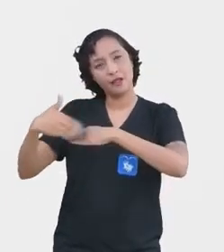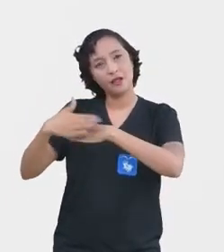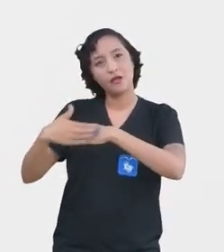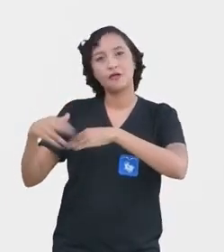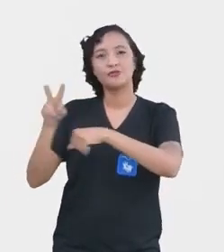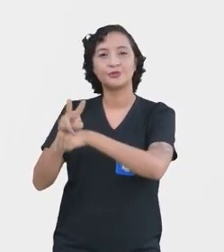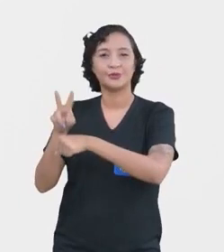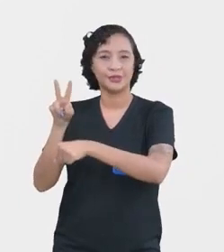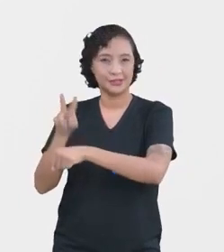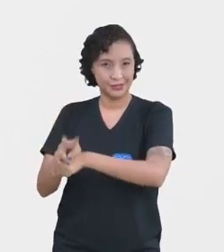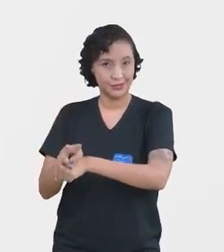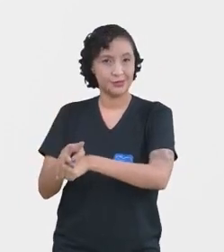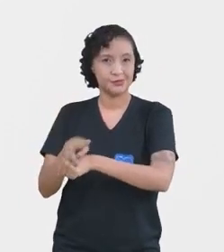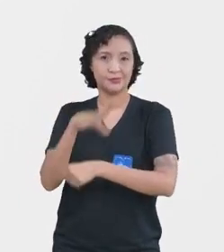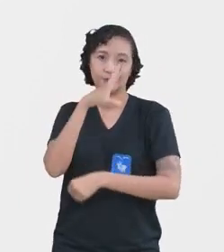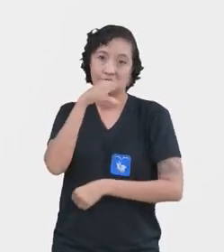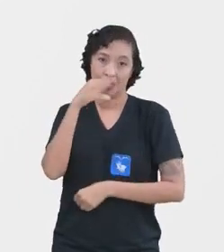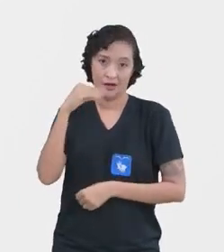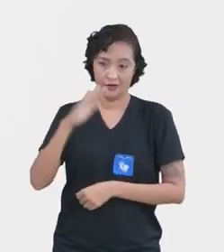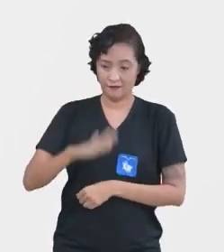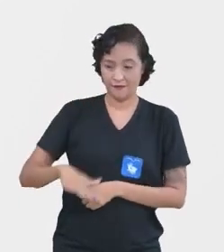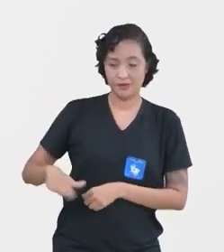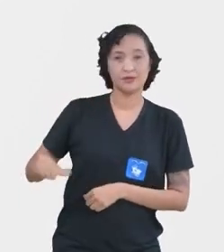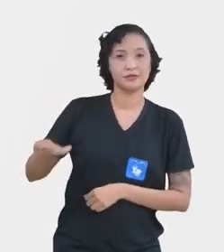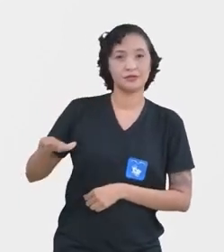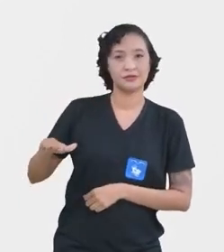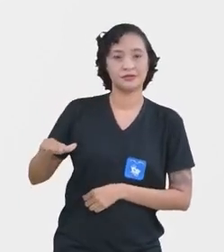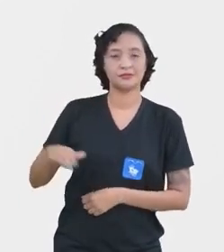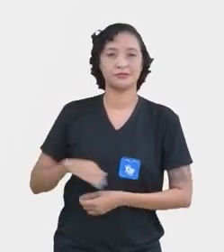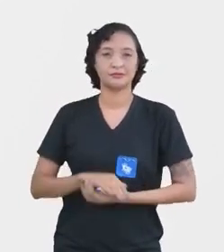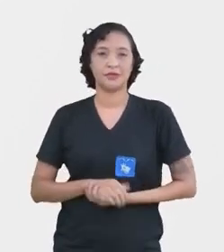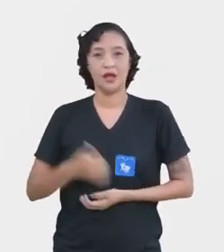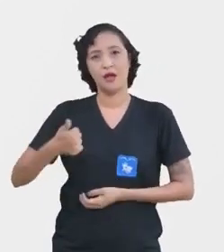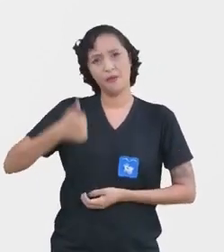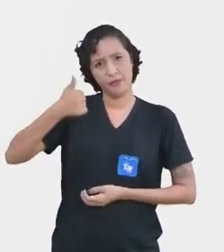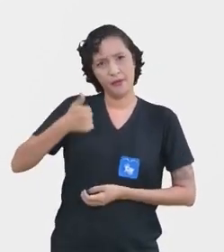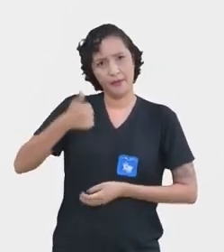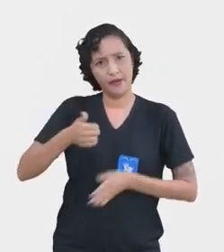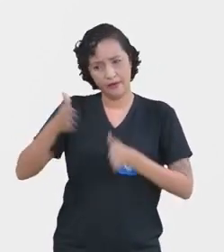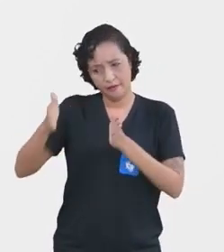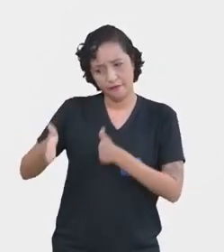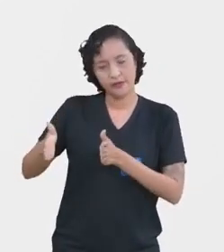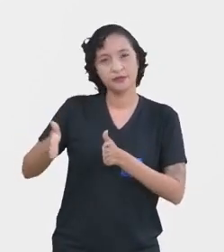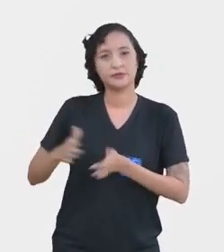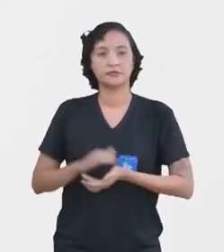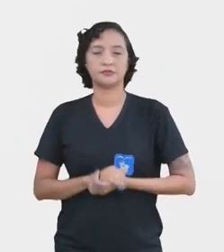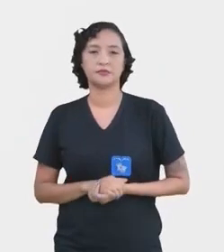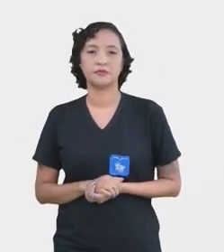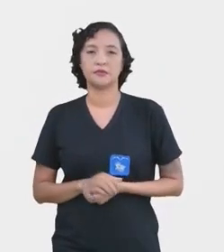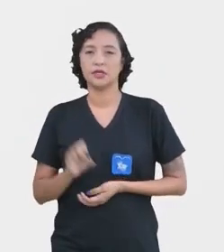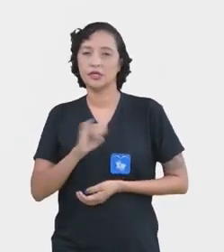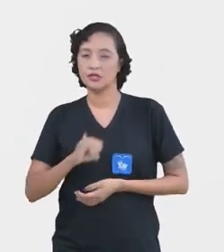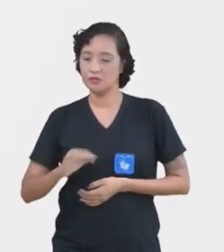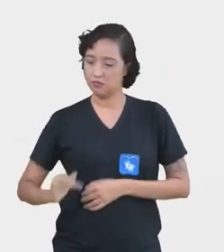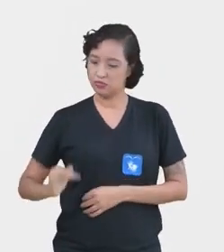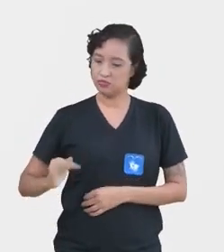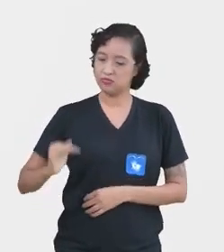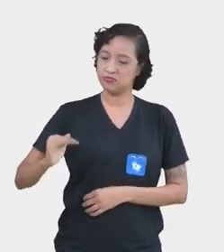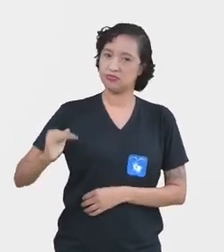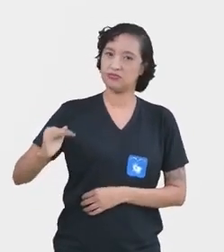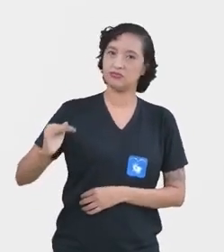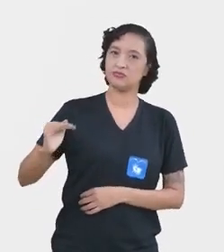proteção na infância, né? Aquela infância, primeira fase que nós conversamos. Conforme vamos crescendo,